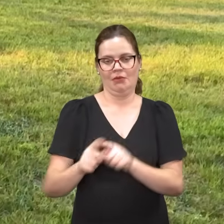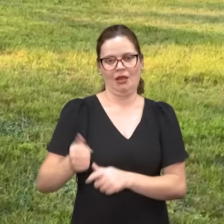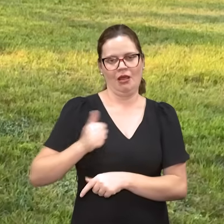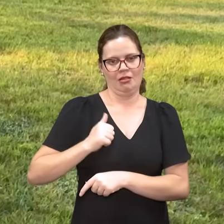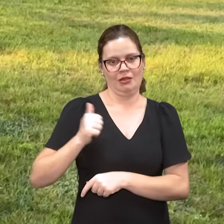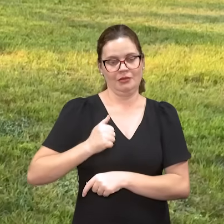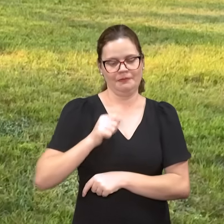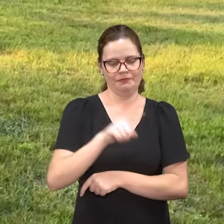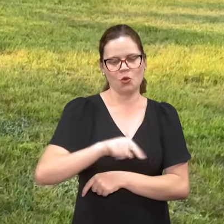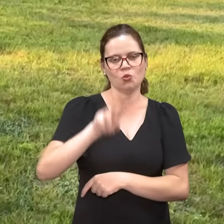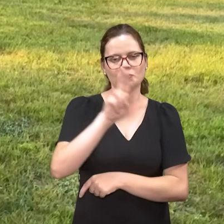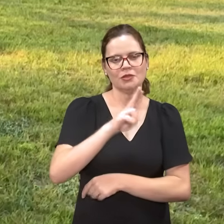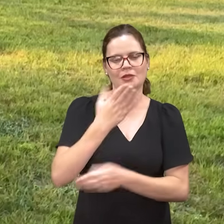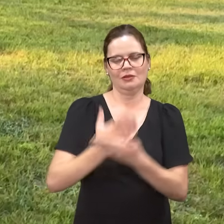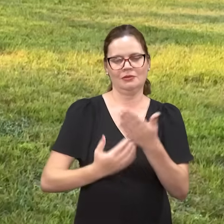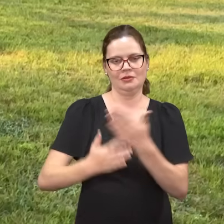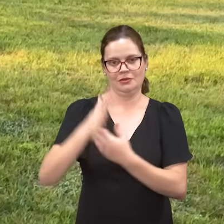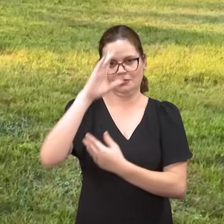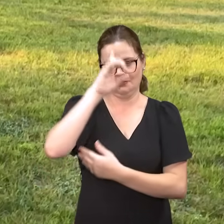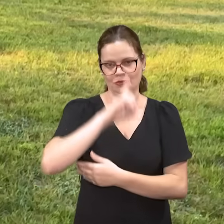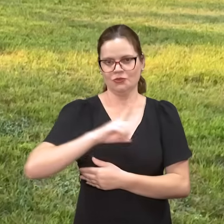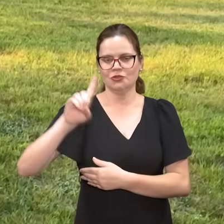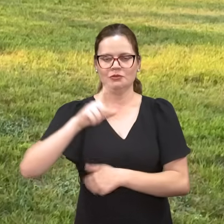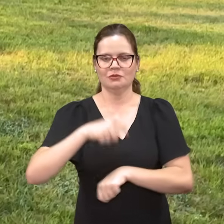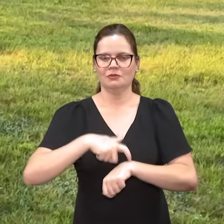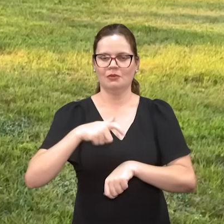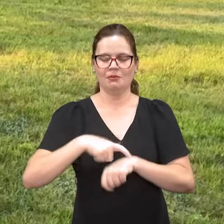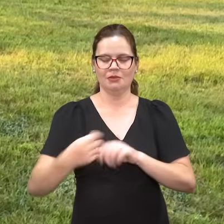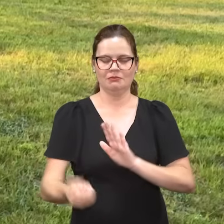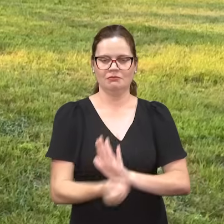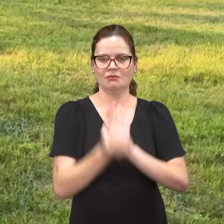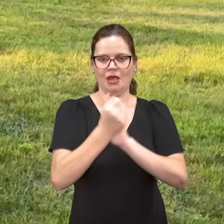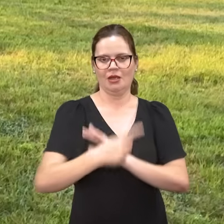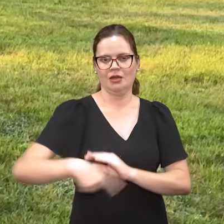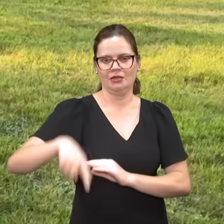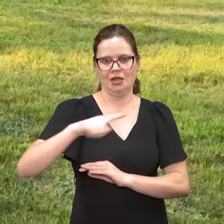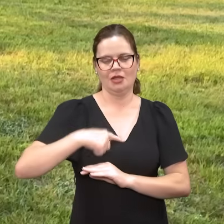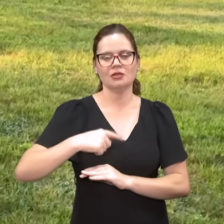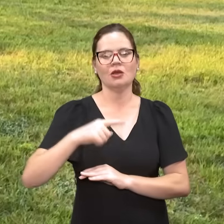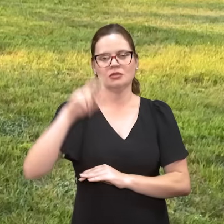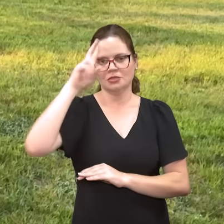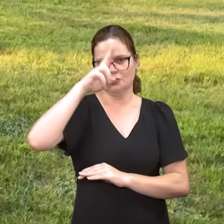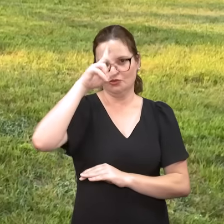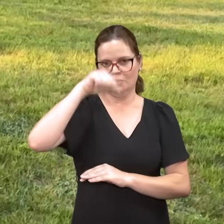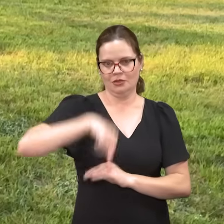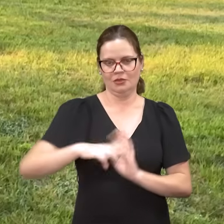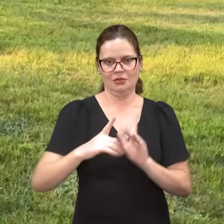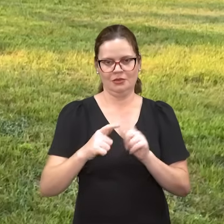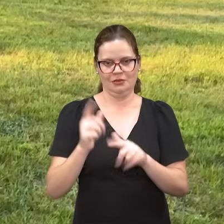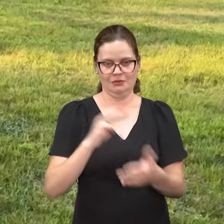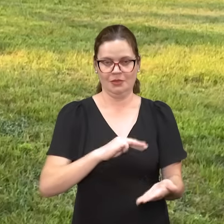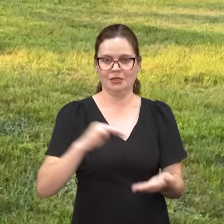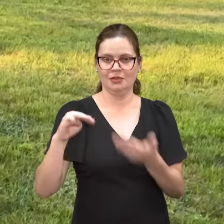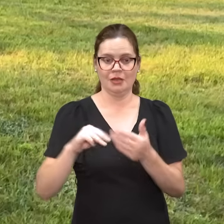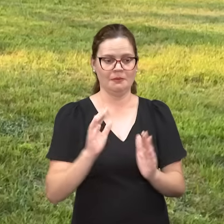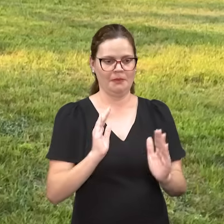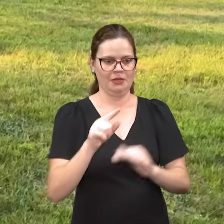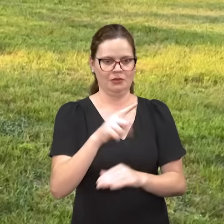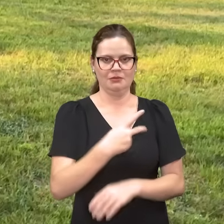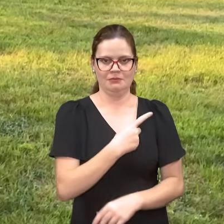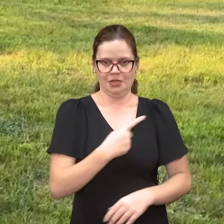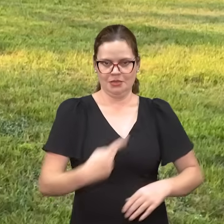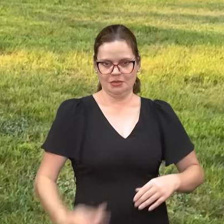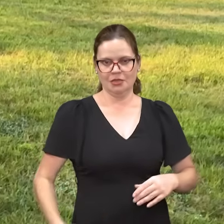sendo usado como instrumento nas mãos de Deus em momentos que marcaram a expansão da ICM. Durante sua